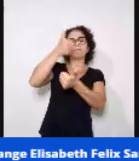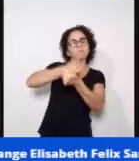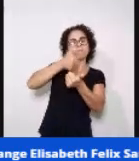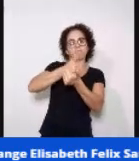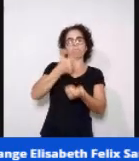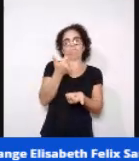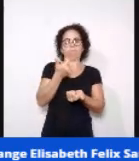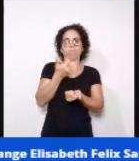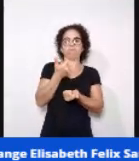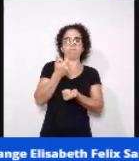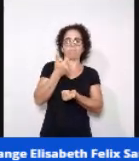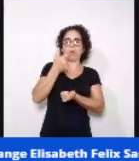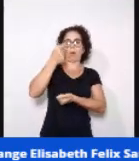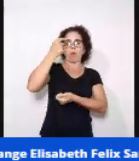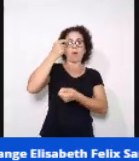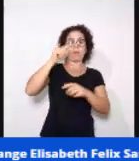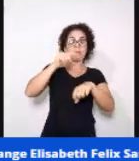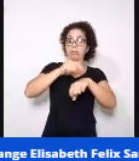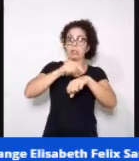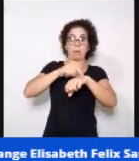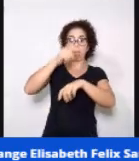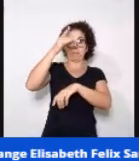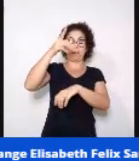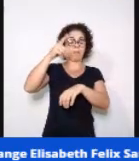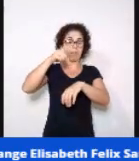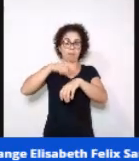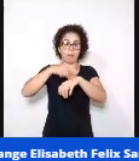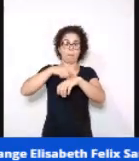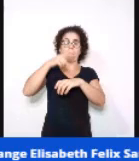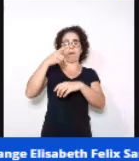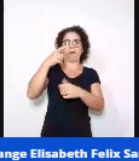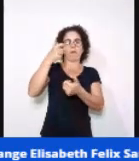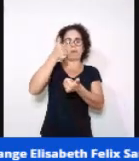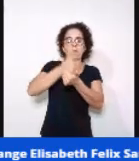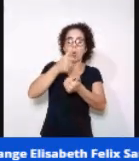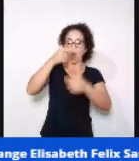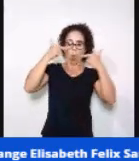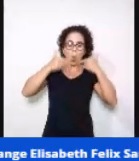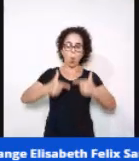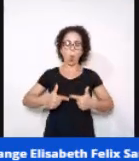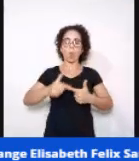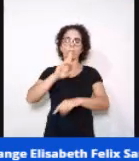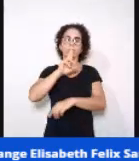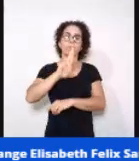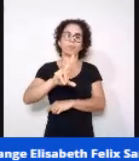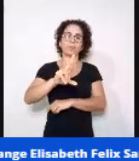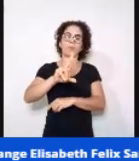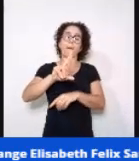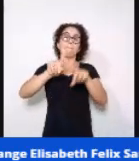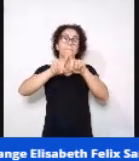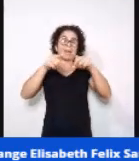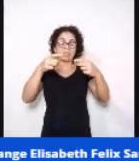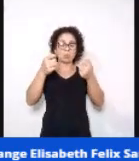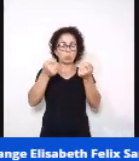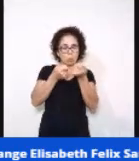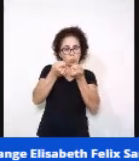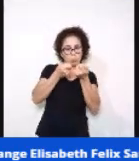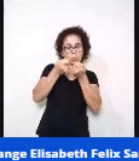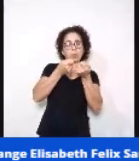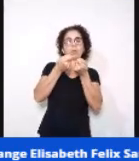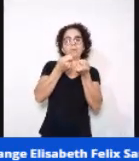essa cognição, né? Porque ela flui, o corpo ele responde. Mas se eu consigo trabalhar isso, né,